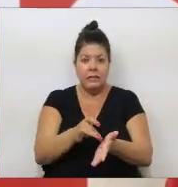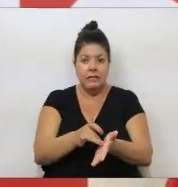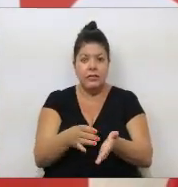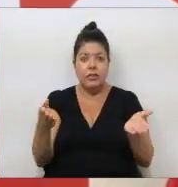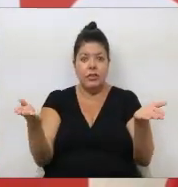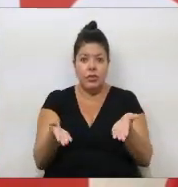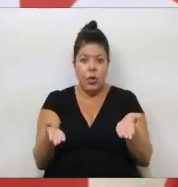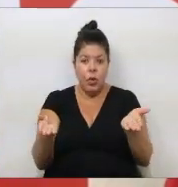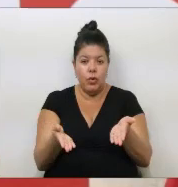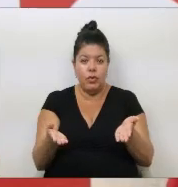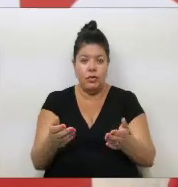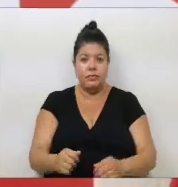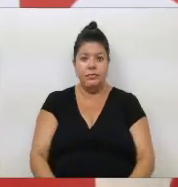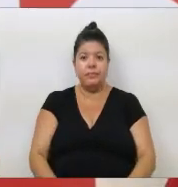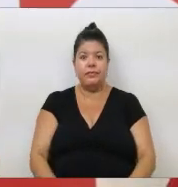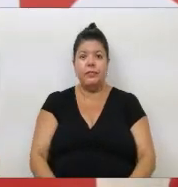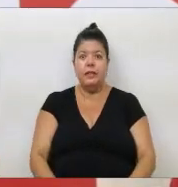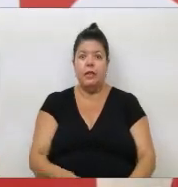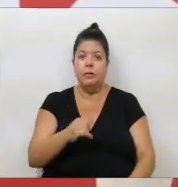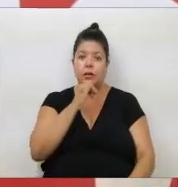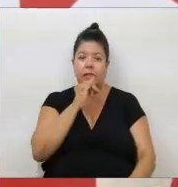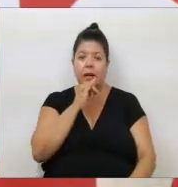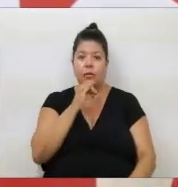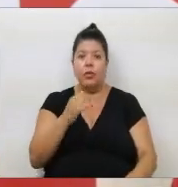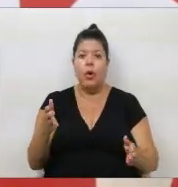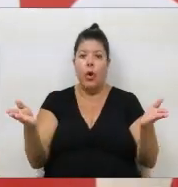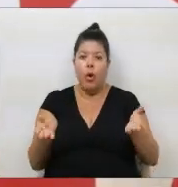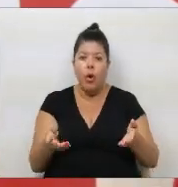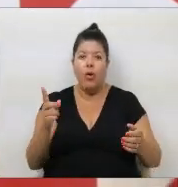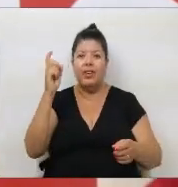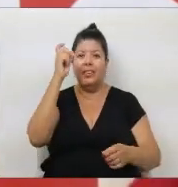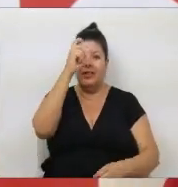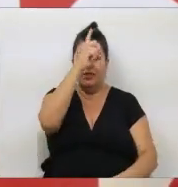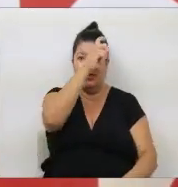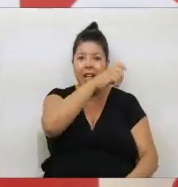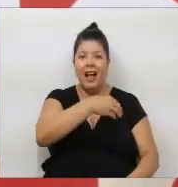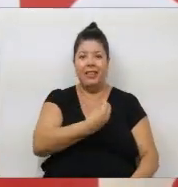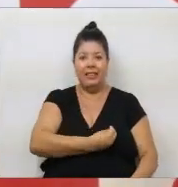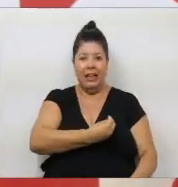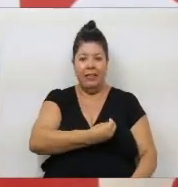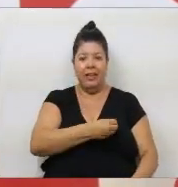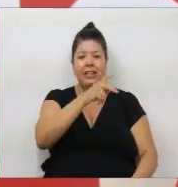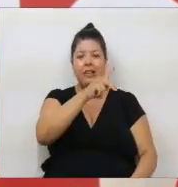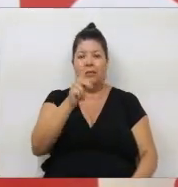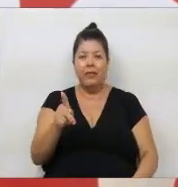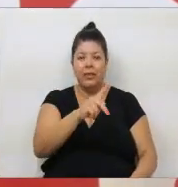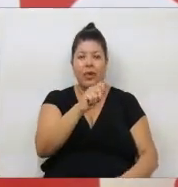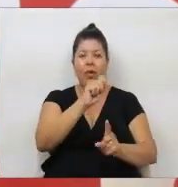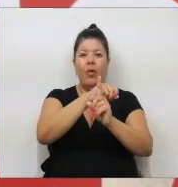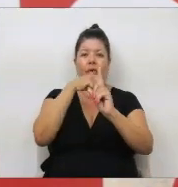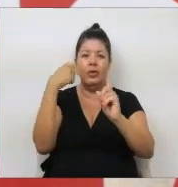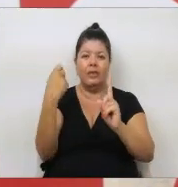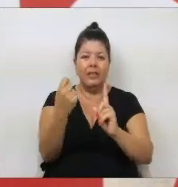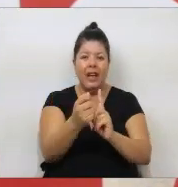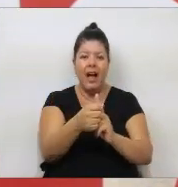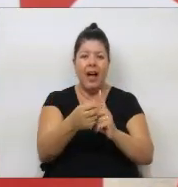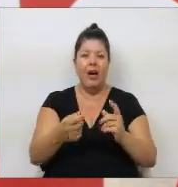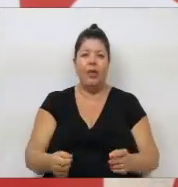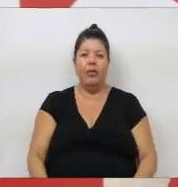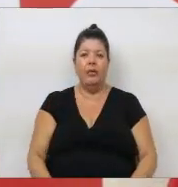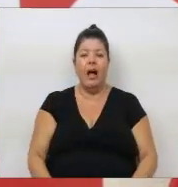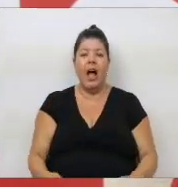realidade com crise sanitária, que é essa realidade com crise econômica, que é essa realidade com crise social. Agora,